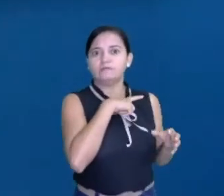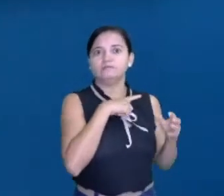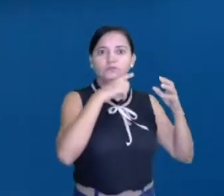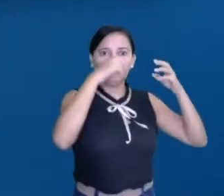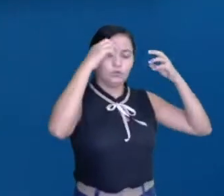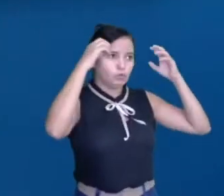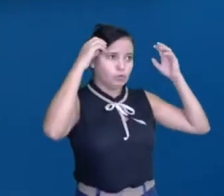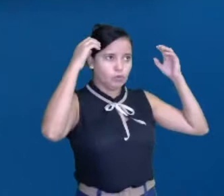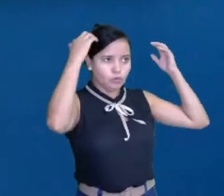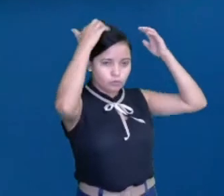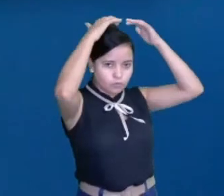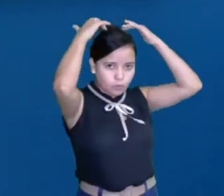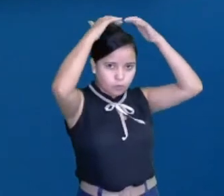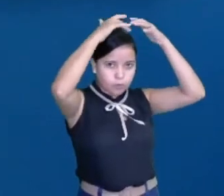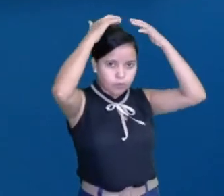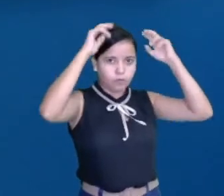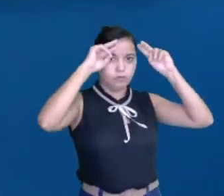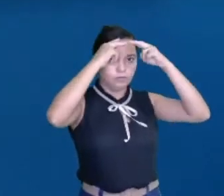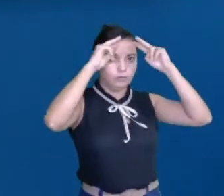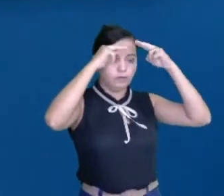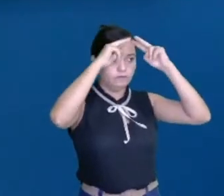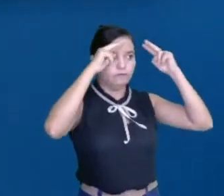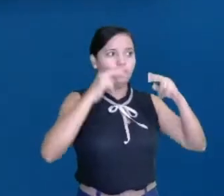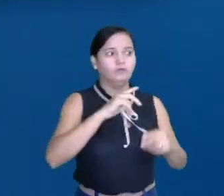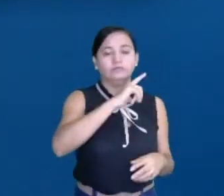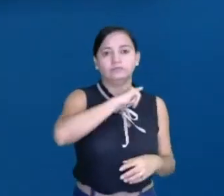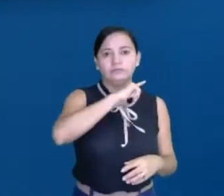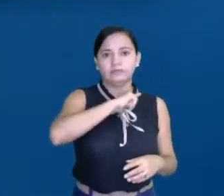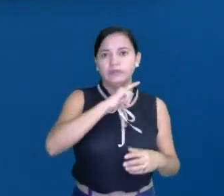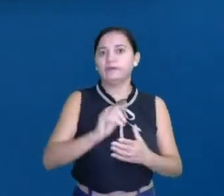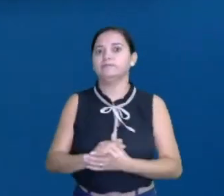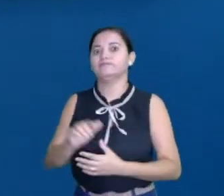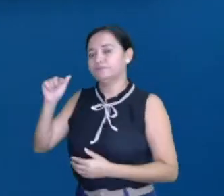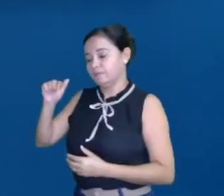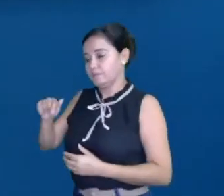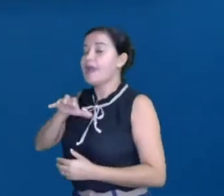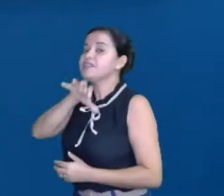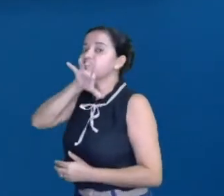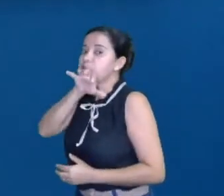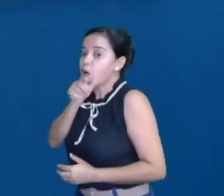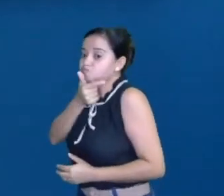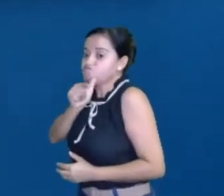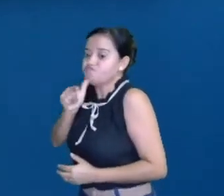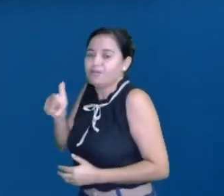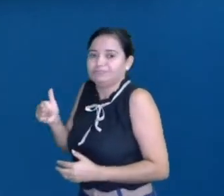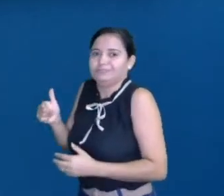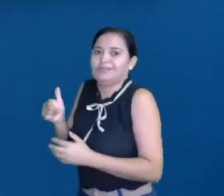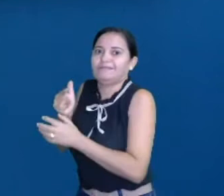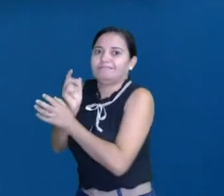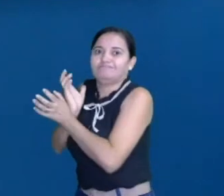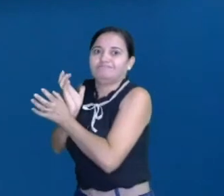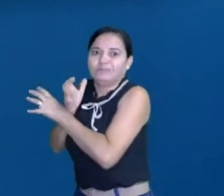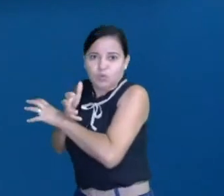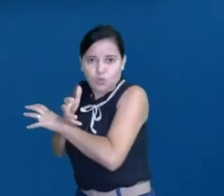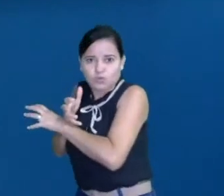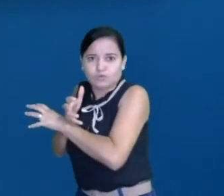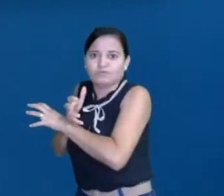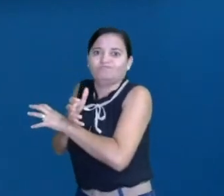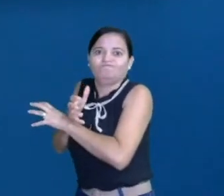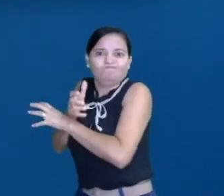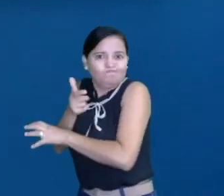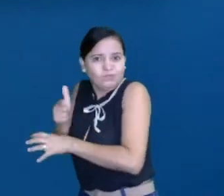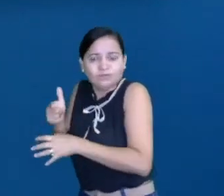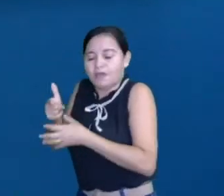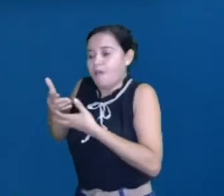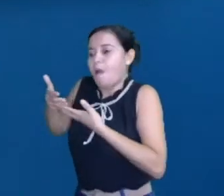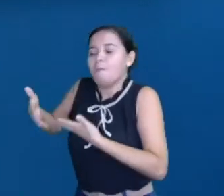nervoso, uma medula espinhal. Já os animais invertebrados são os animais que possuem ou não possuem